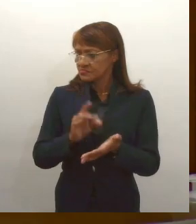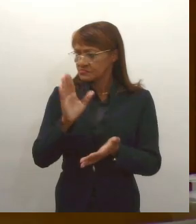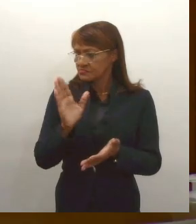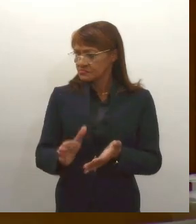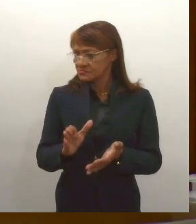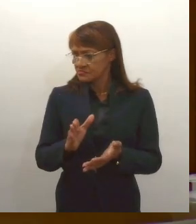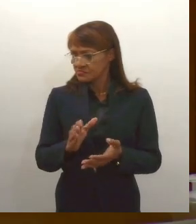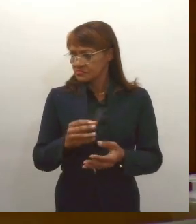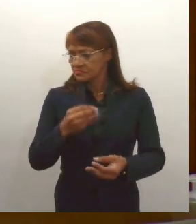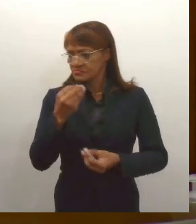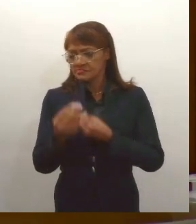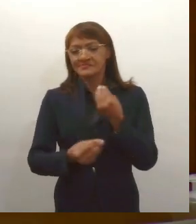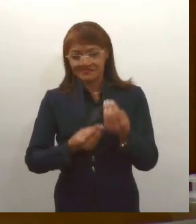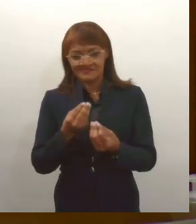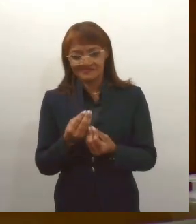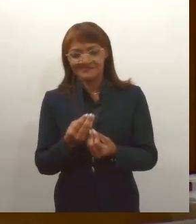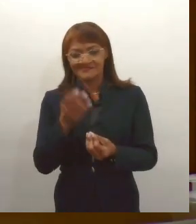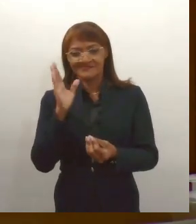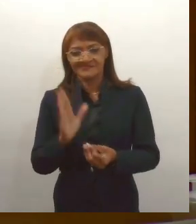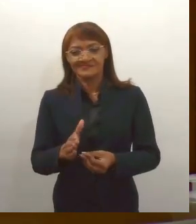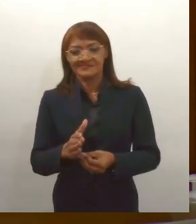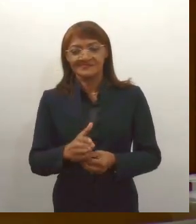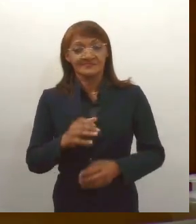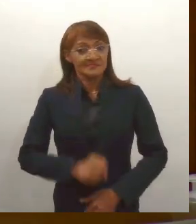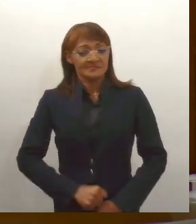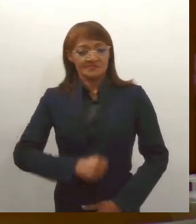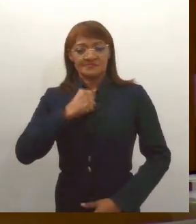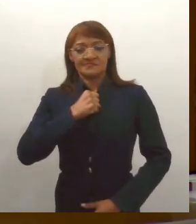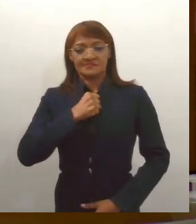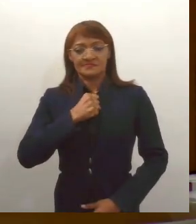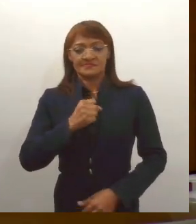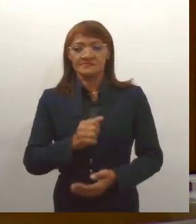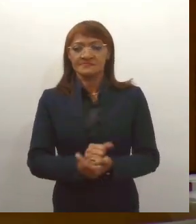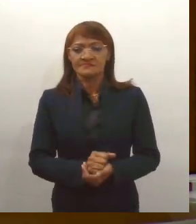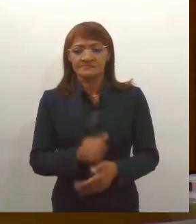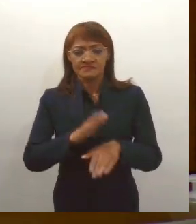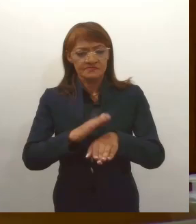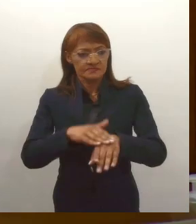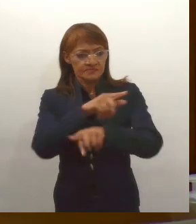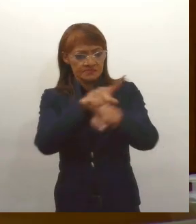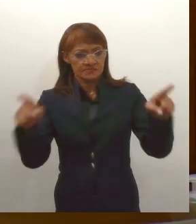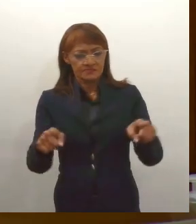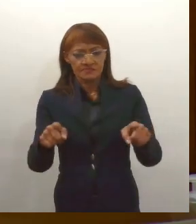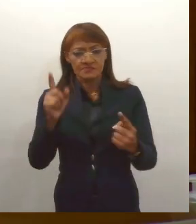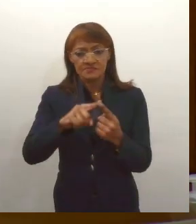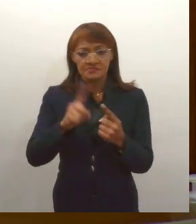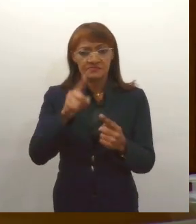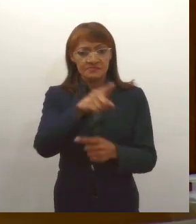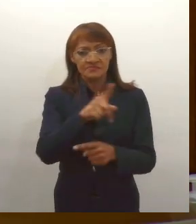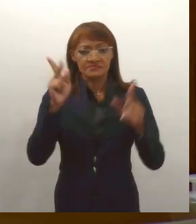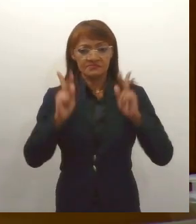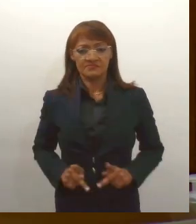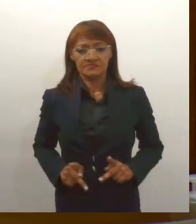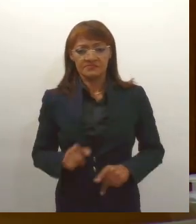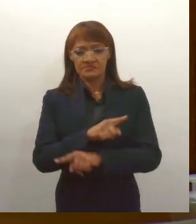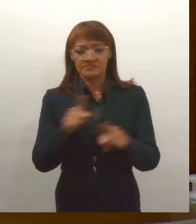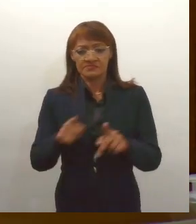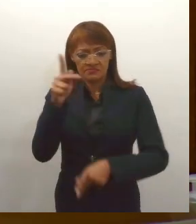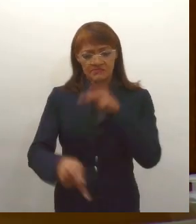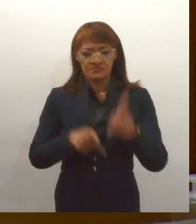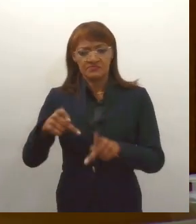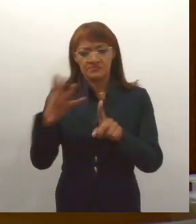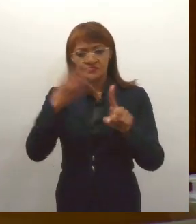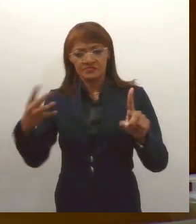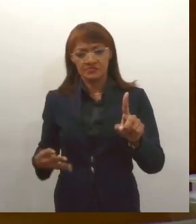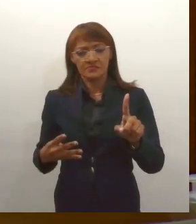de ódio são esses comportamentos senhor presidente que faz com que a população LGBT que a mais no nosso país seja a